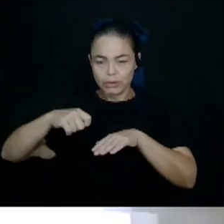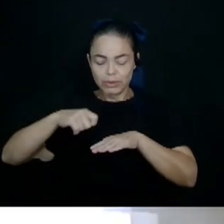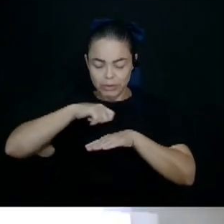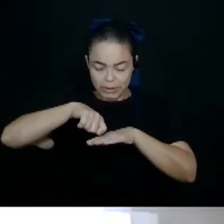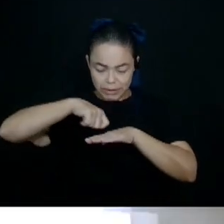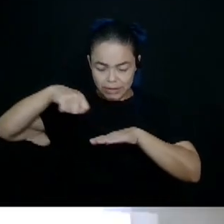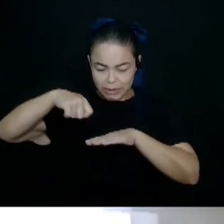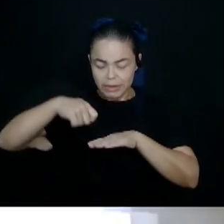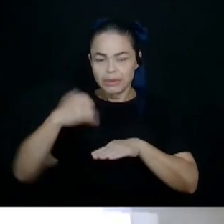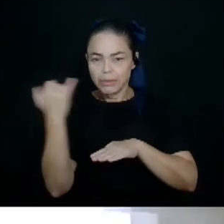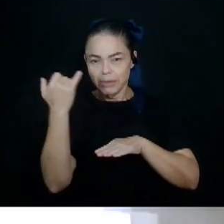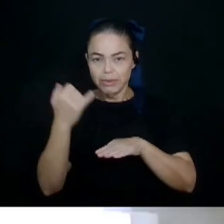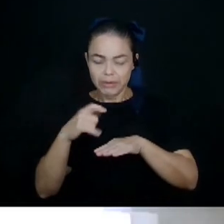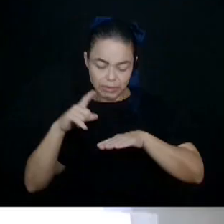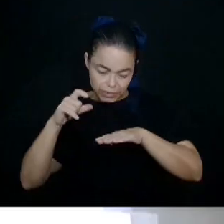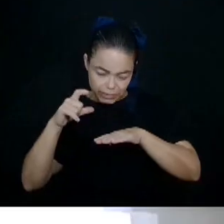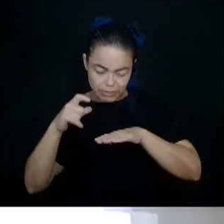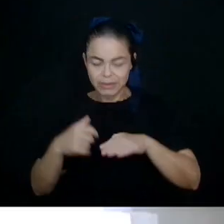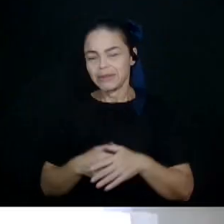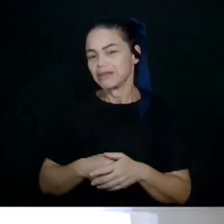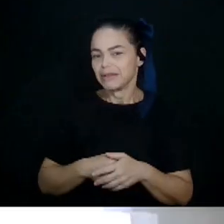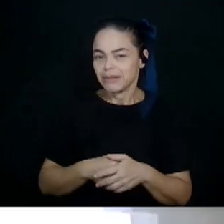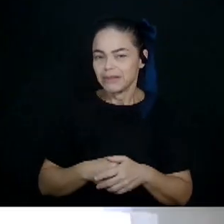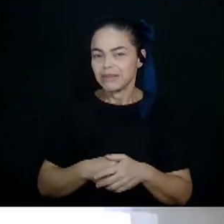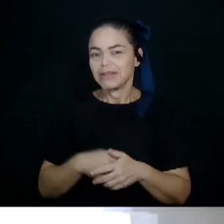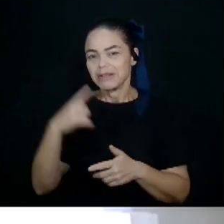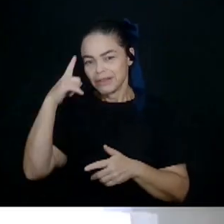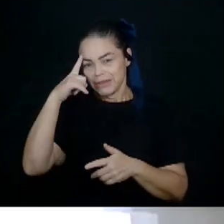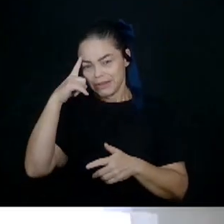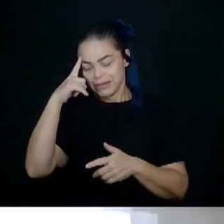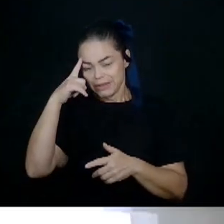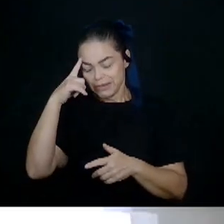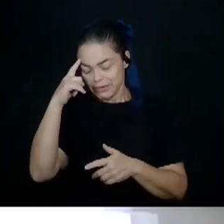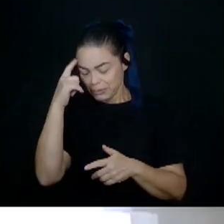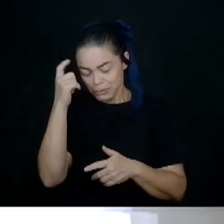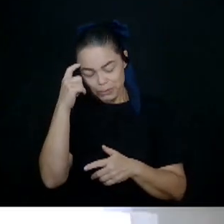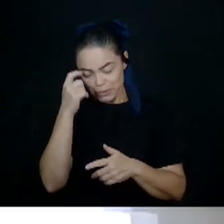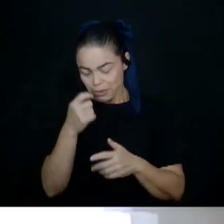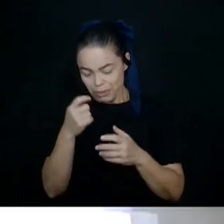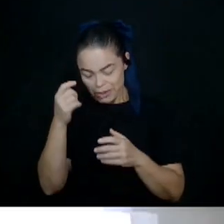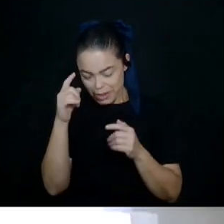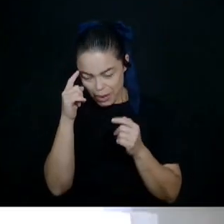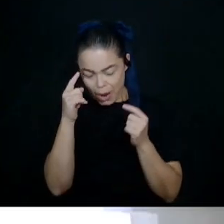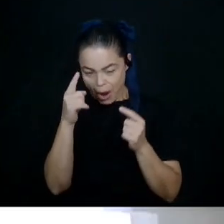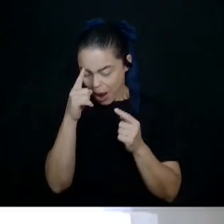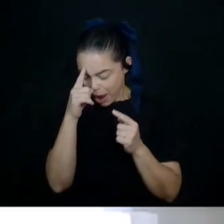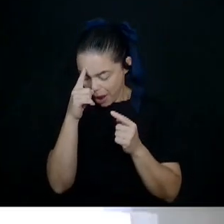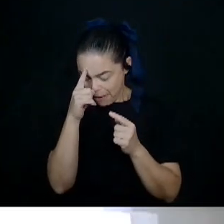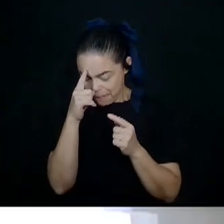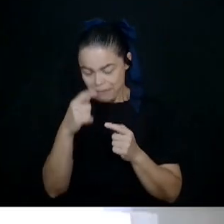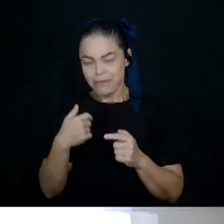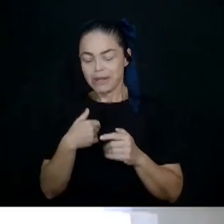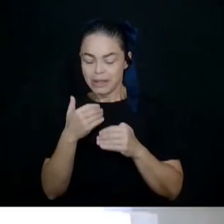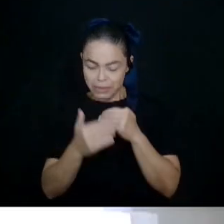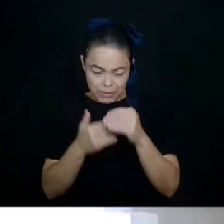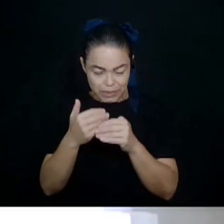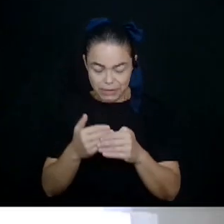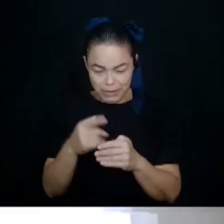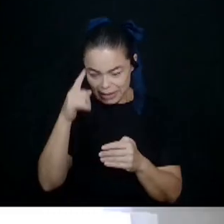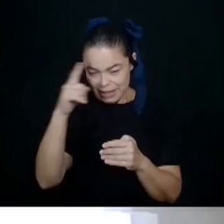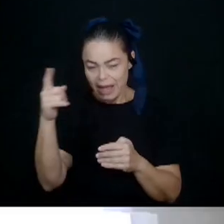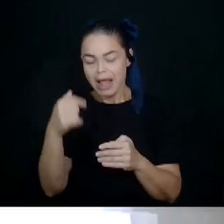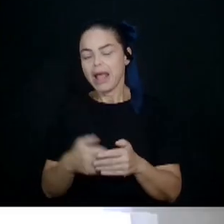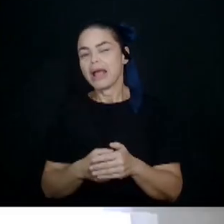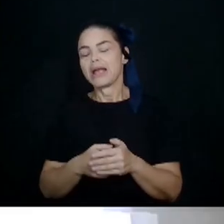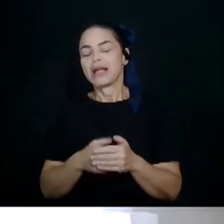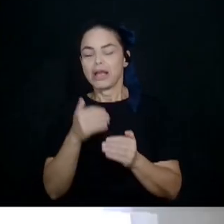tirar uma foto dele, né? Então a ideia é tudo muito gradual, né? Não dá para propor para o paciente que